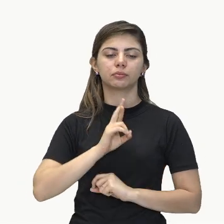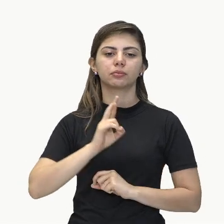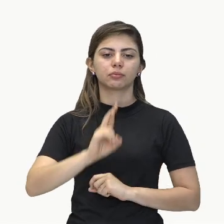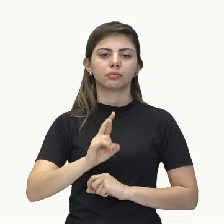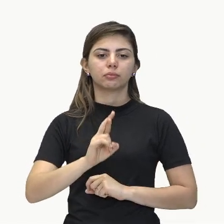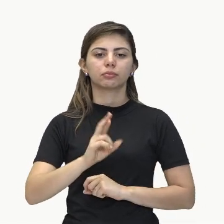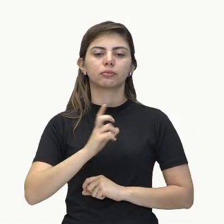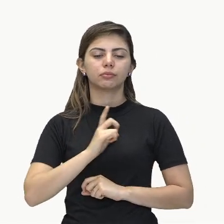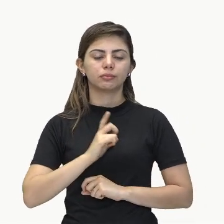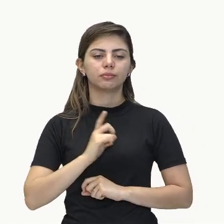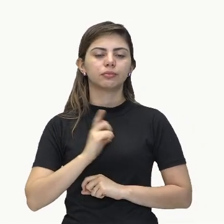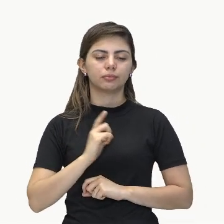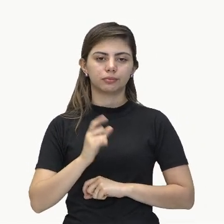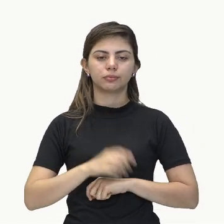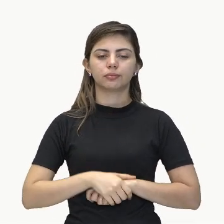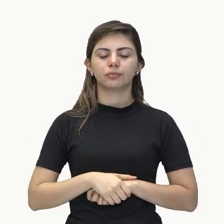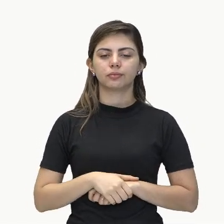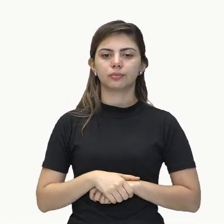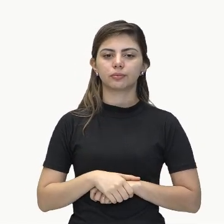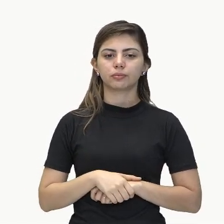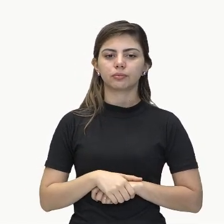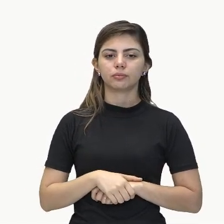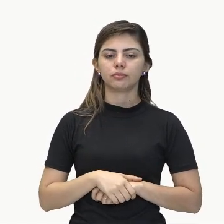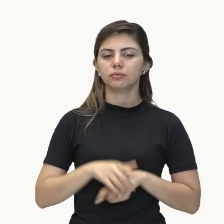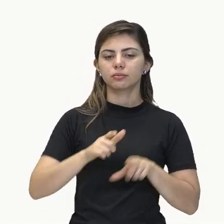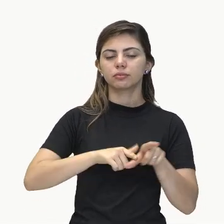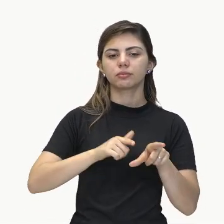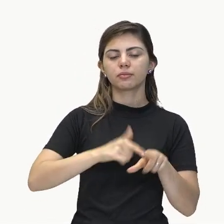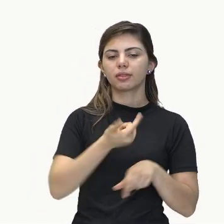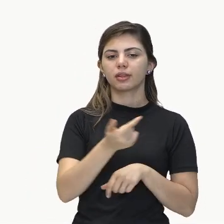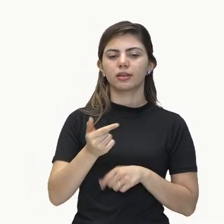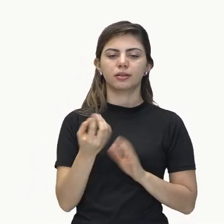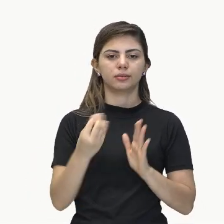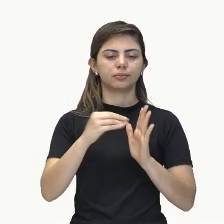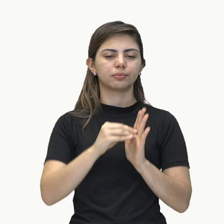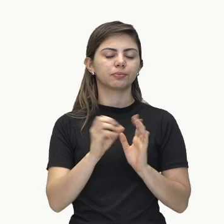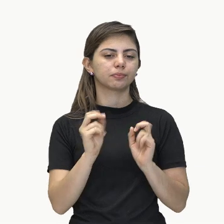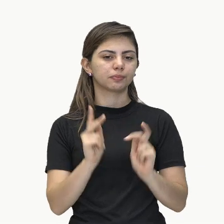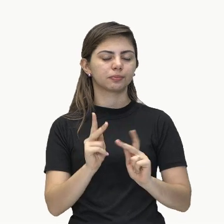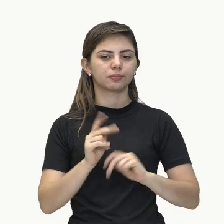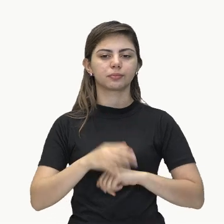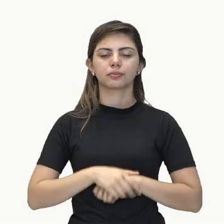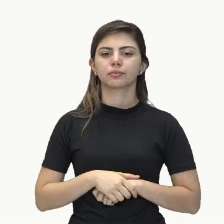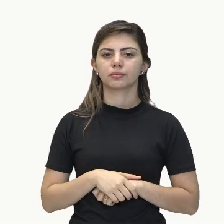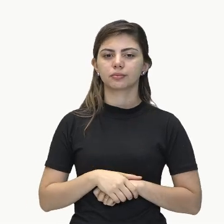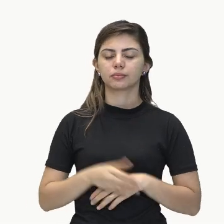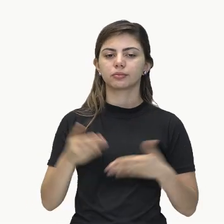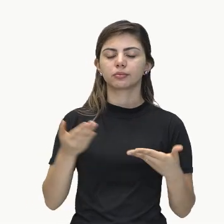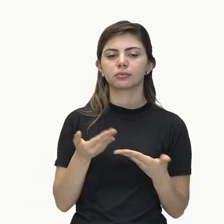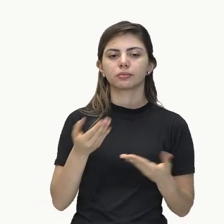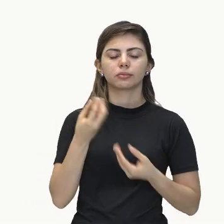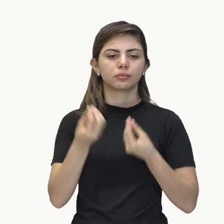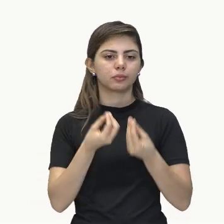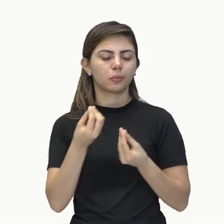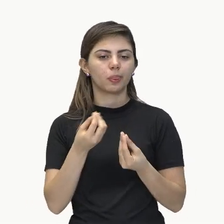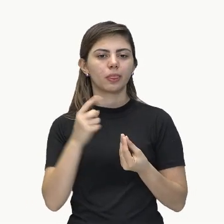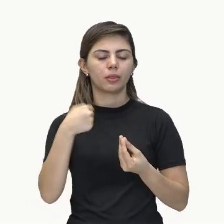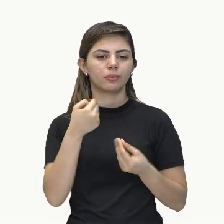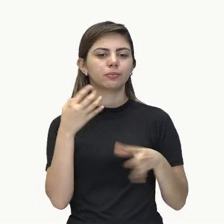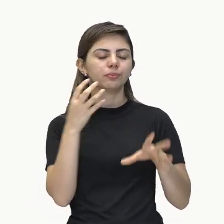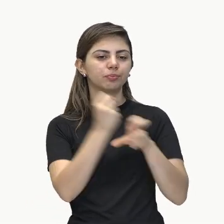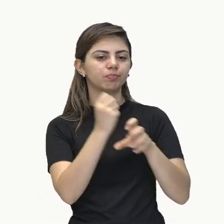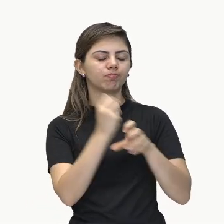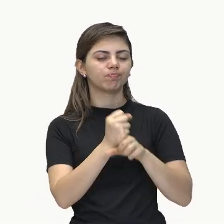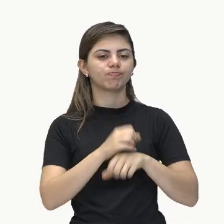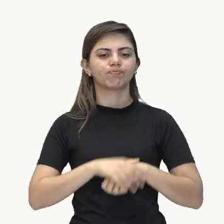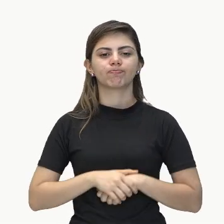variáveis, né? Sem incógnitas, tá? Sem letras. Ok? E a gente vai somar eles. Por que,